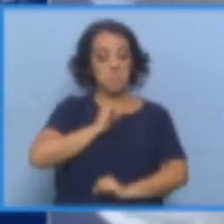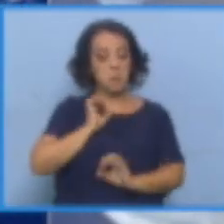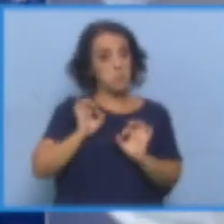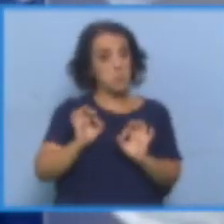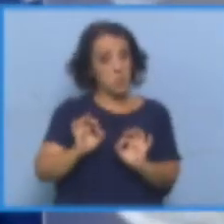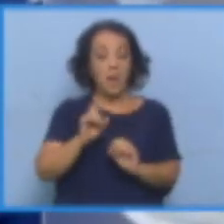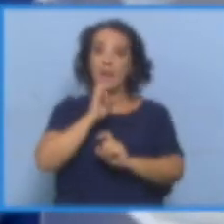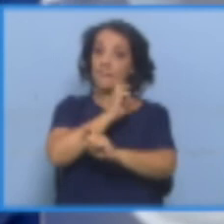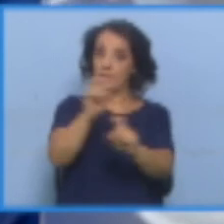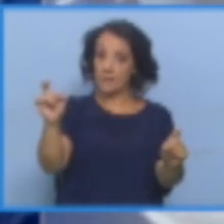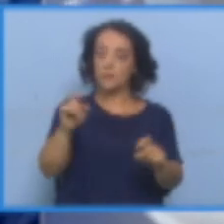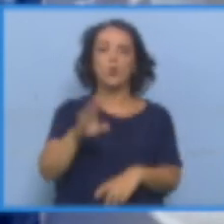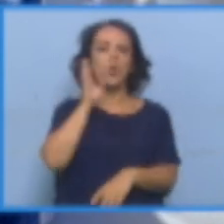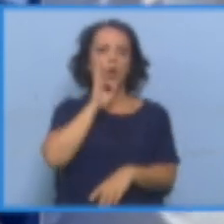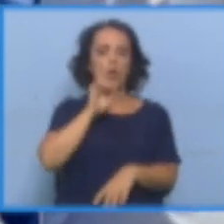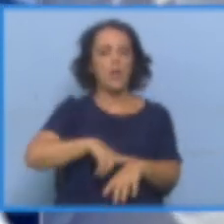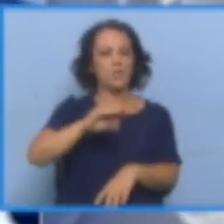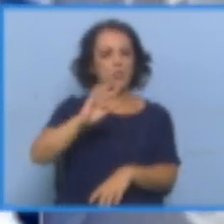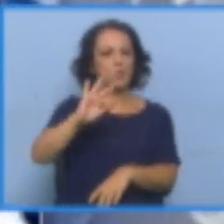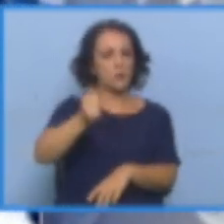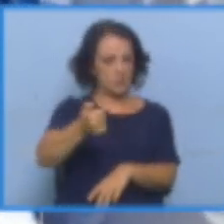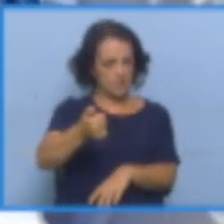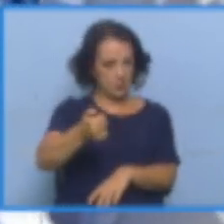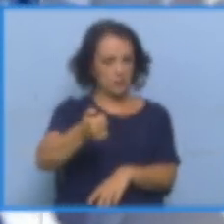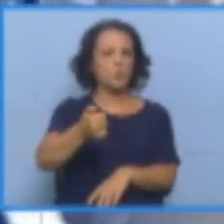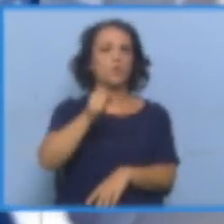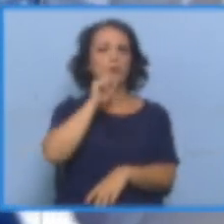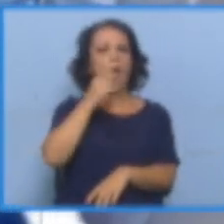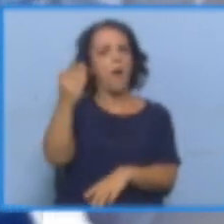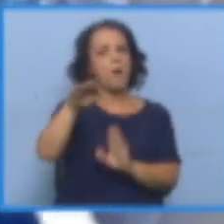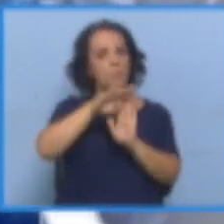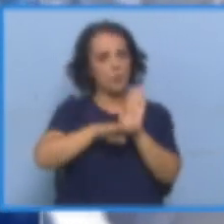termino a lembrar que mais logo, pelas 22h45, ainda pode acompanhar o